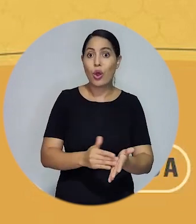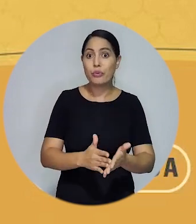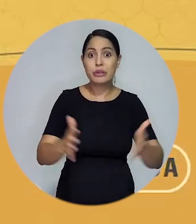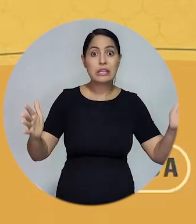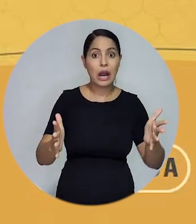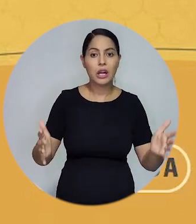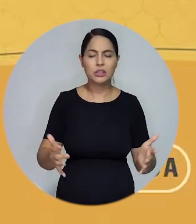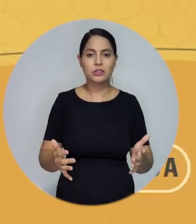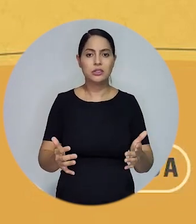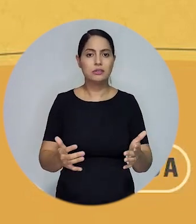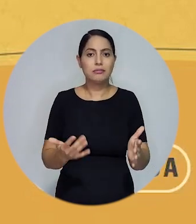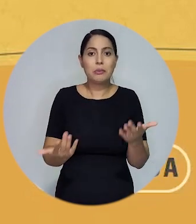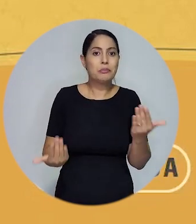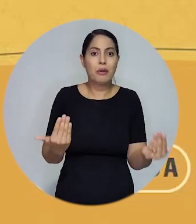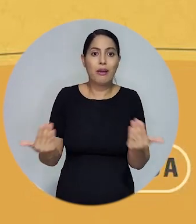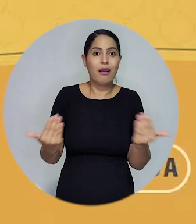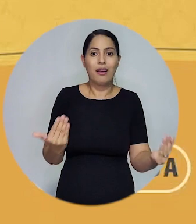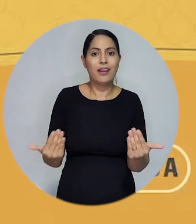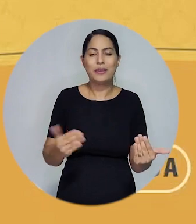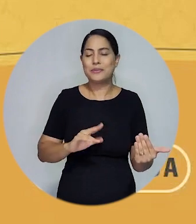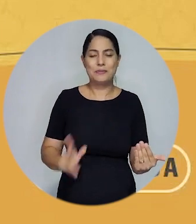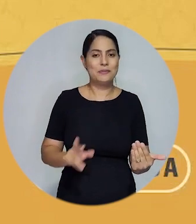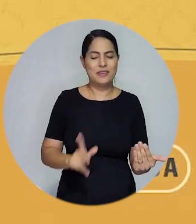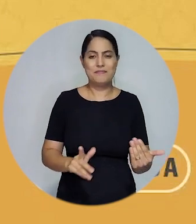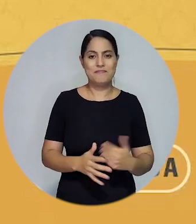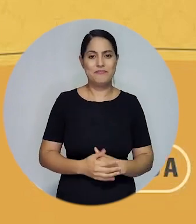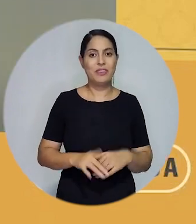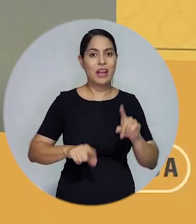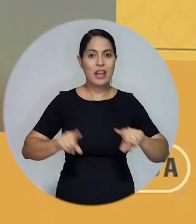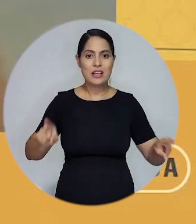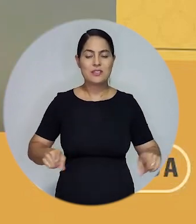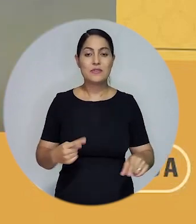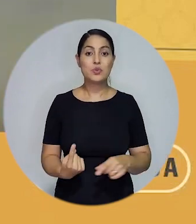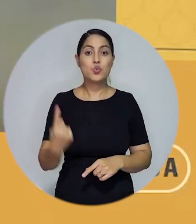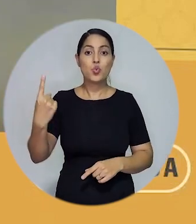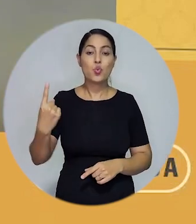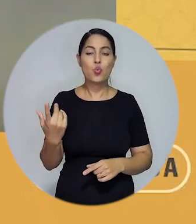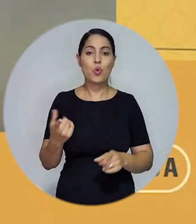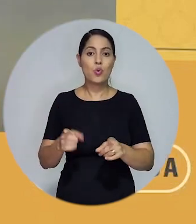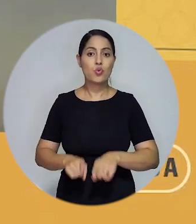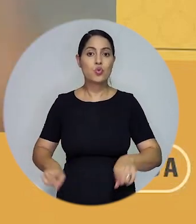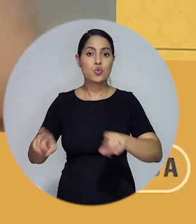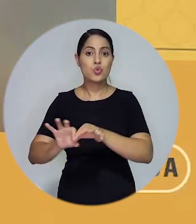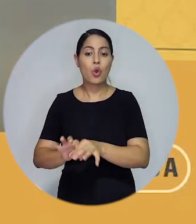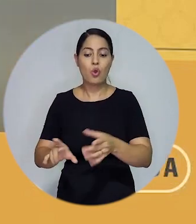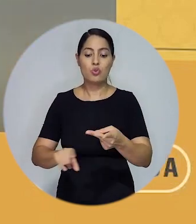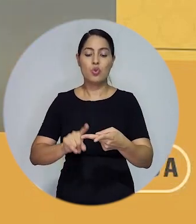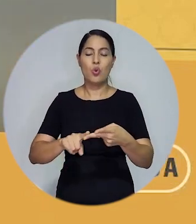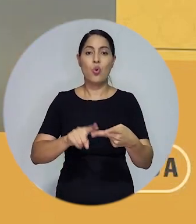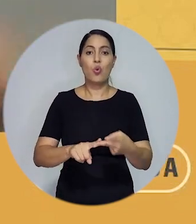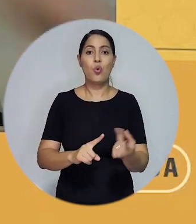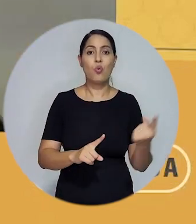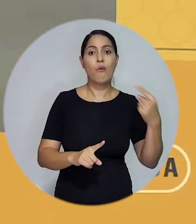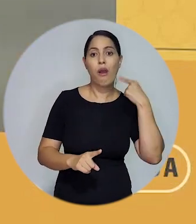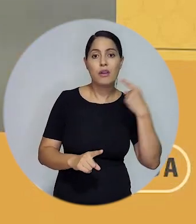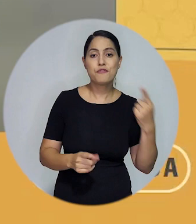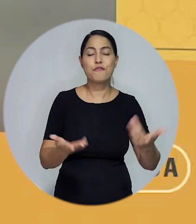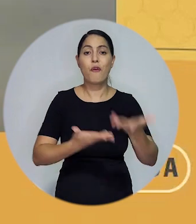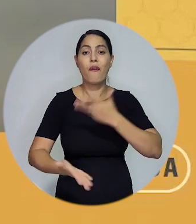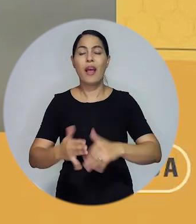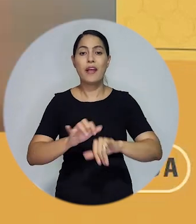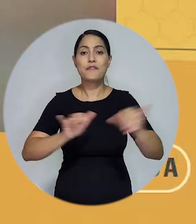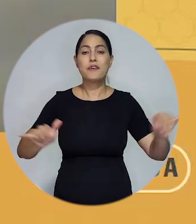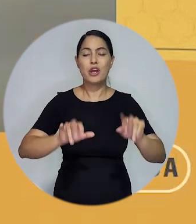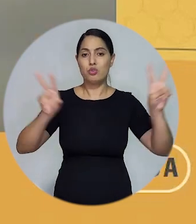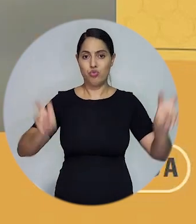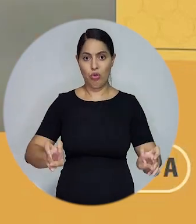escritório grande. Não existe tamanho e não existe porte de escritório que não tenha um sócio ou um advogado que me fale durante a minha